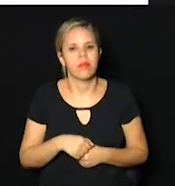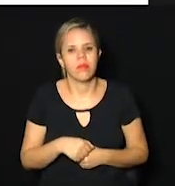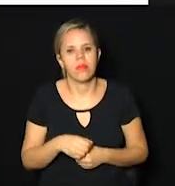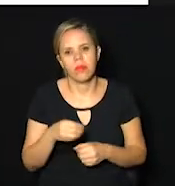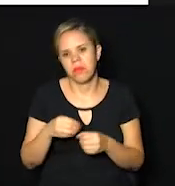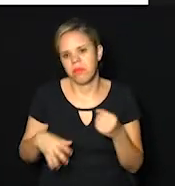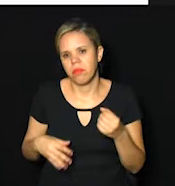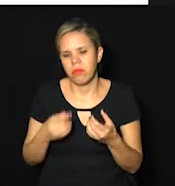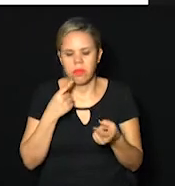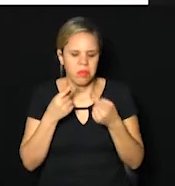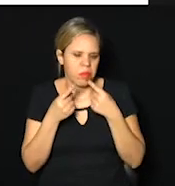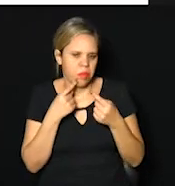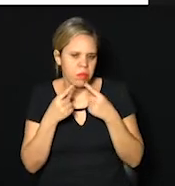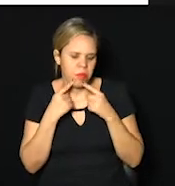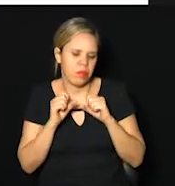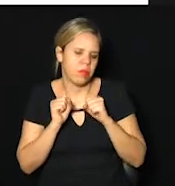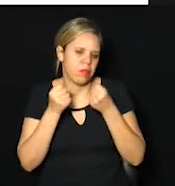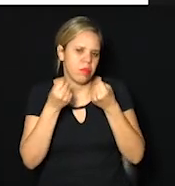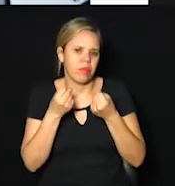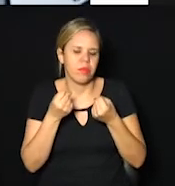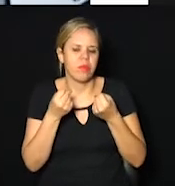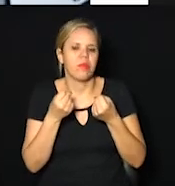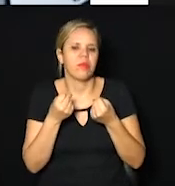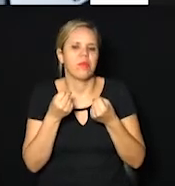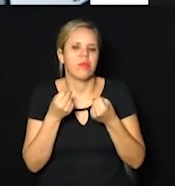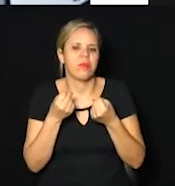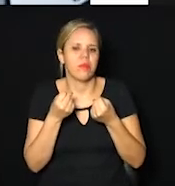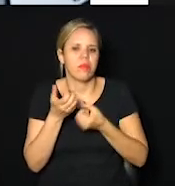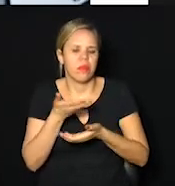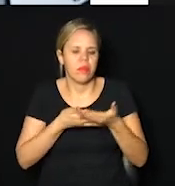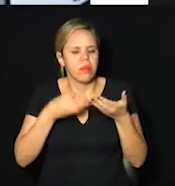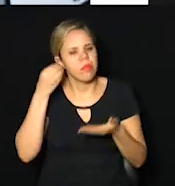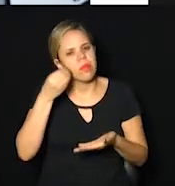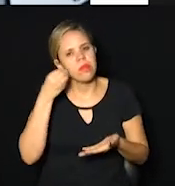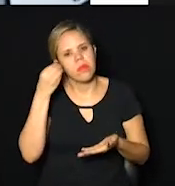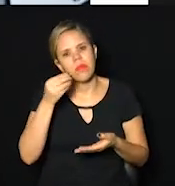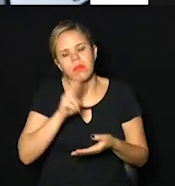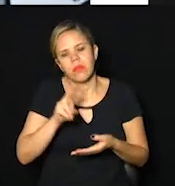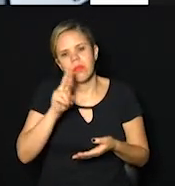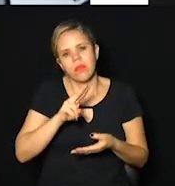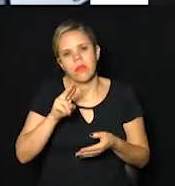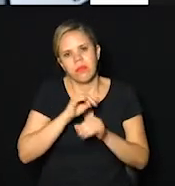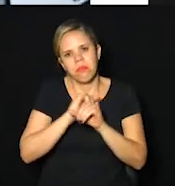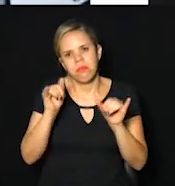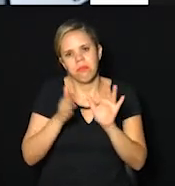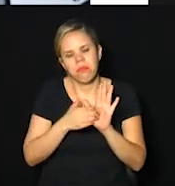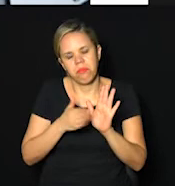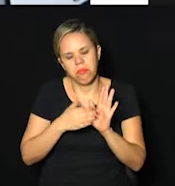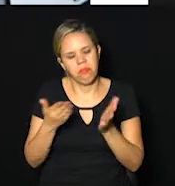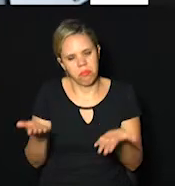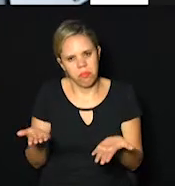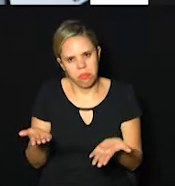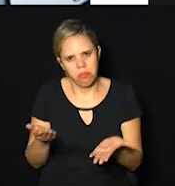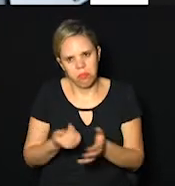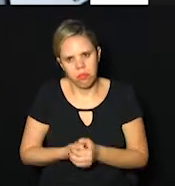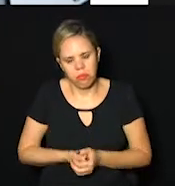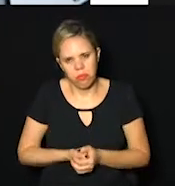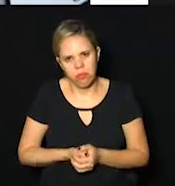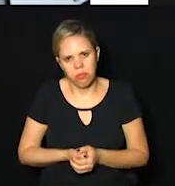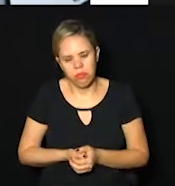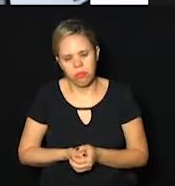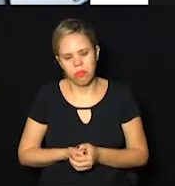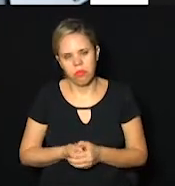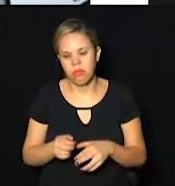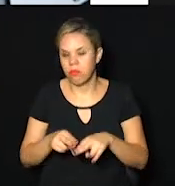argumentos, desenvolvimento de defesa e compartilhamento de histórias. Eu utilizo as ferramentas de marketing para isso. E, por